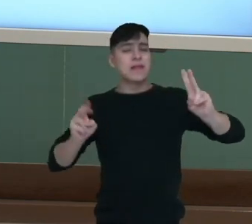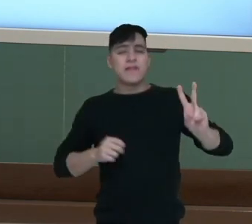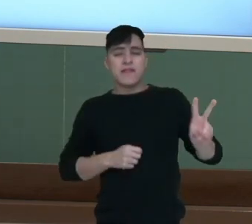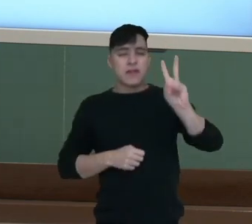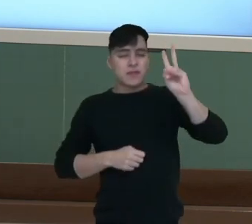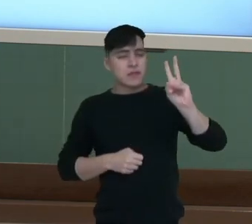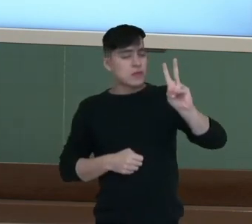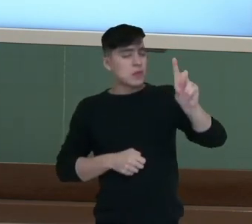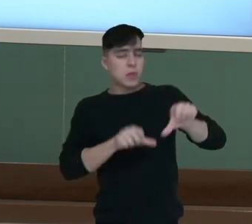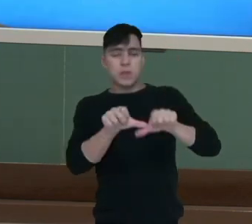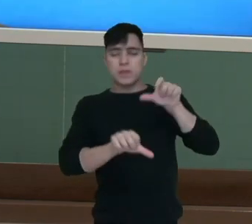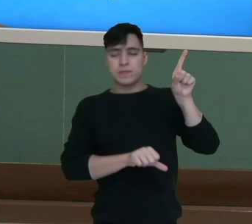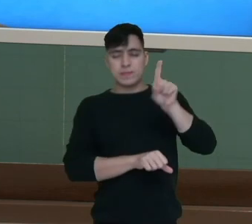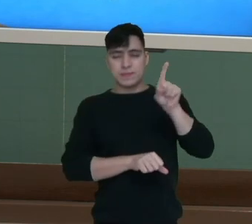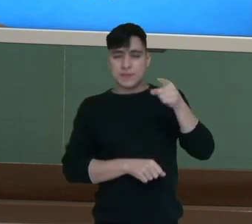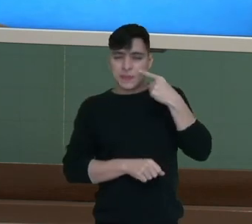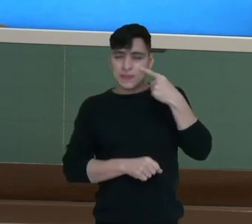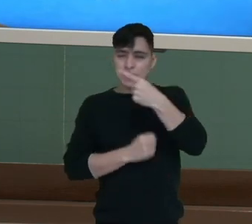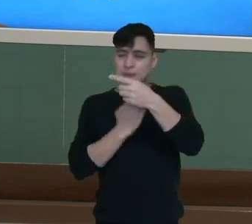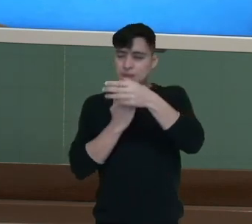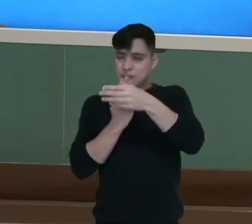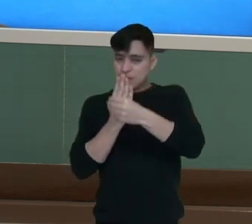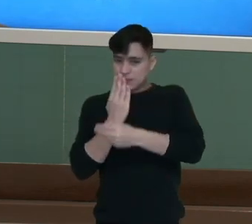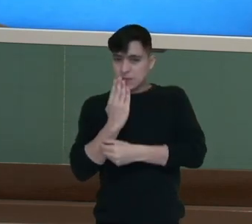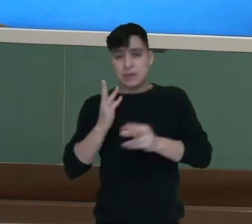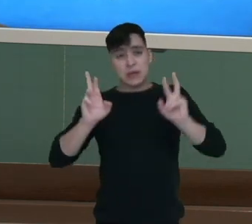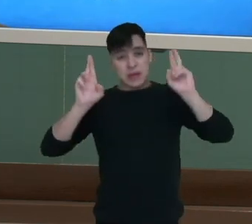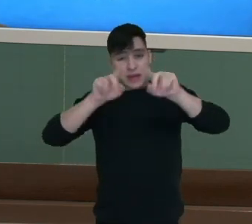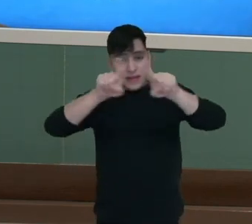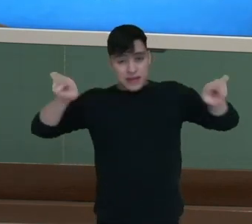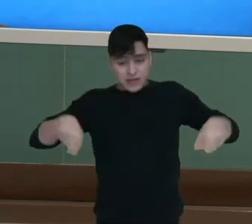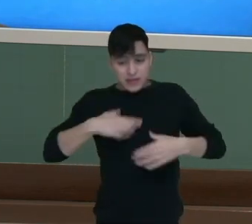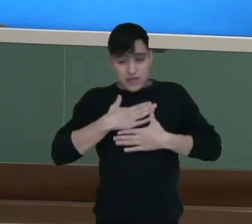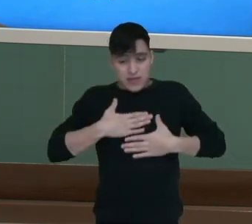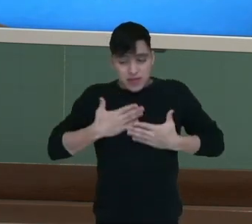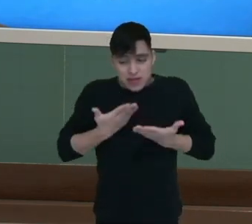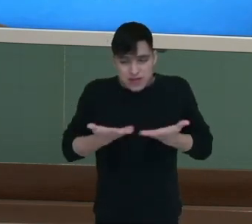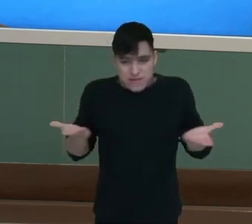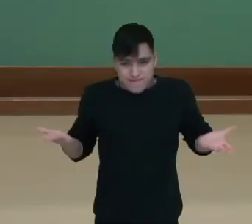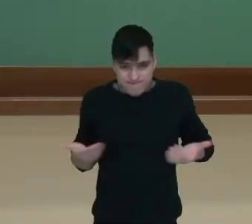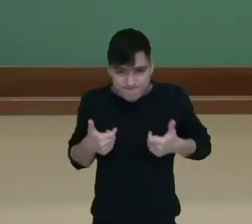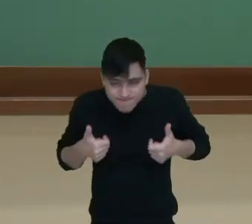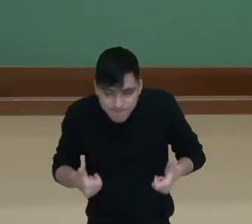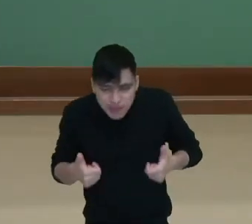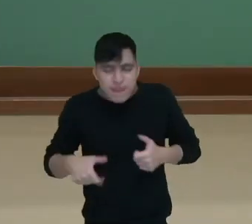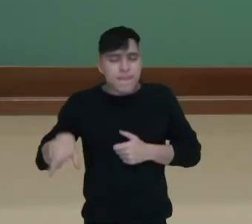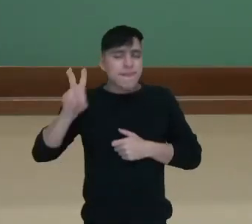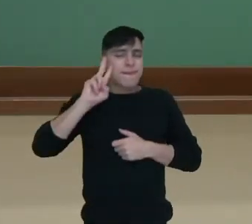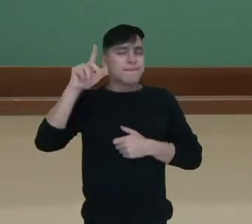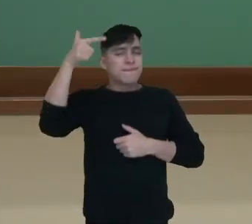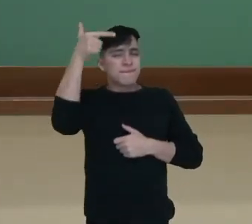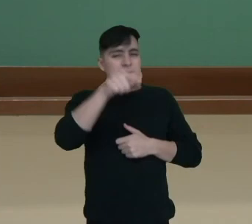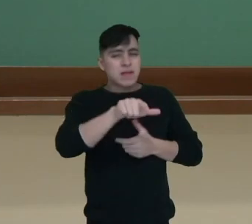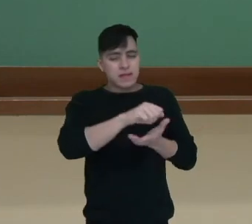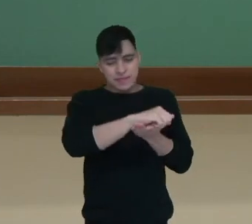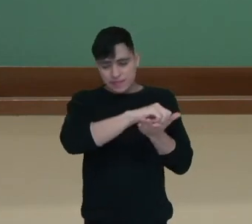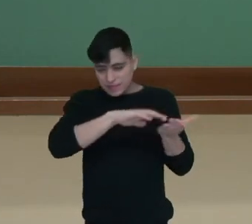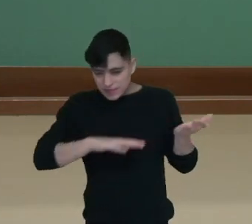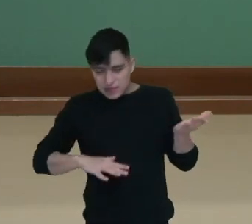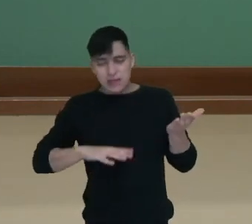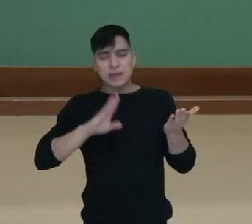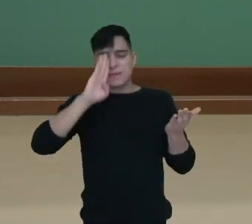estão as nossas referências e eu espero que vocês tenham gostado dessa aula. Lembre-se, refaça o exercício aqui de